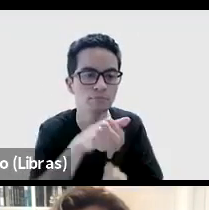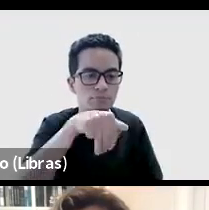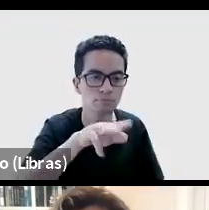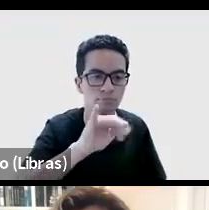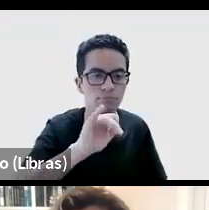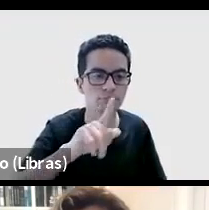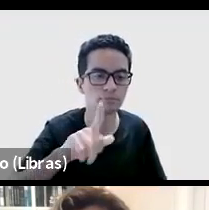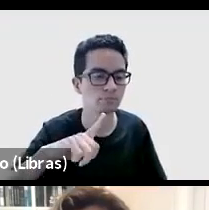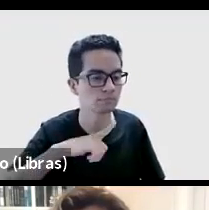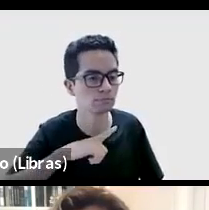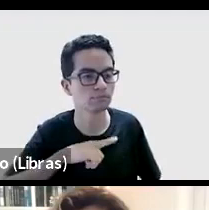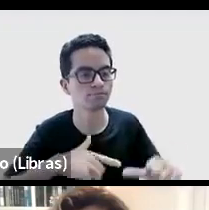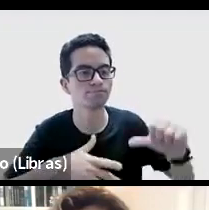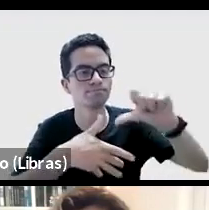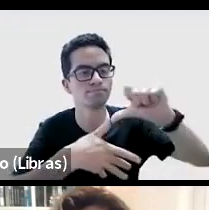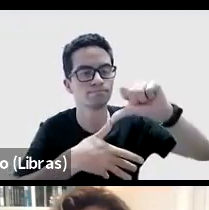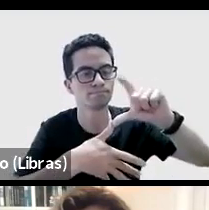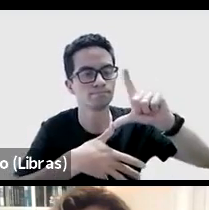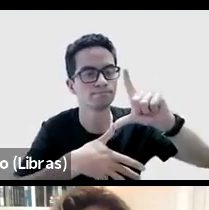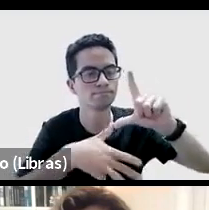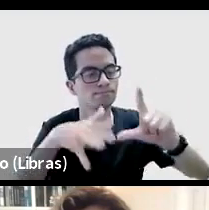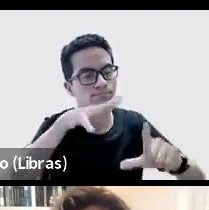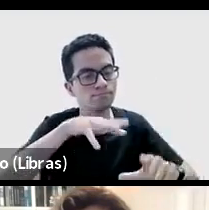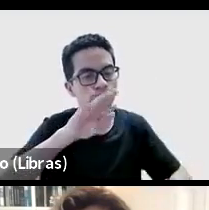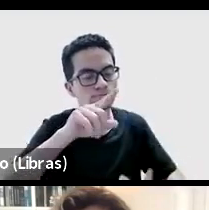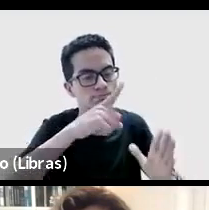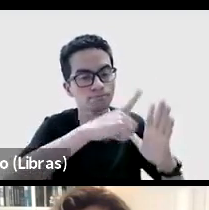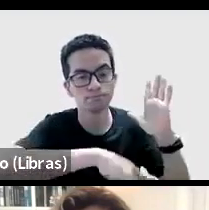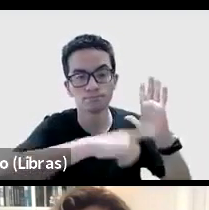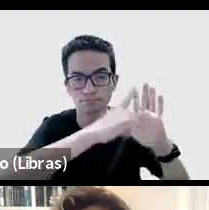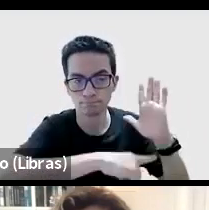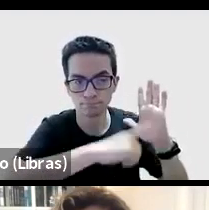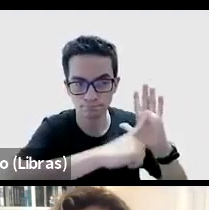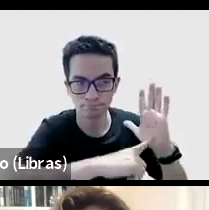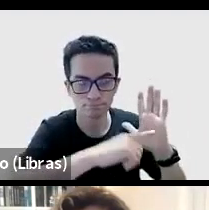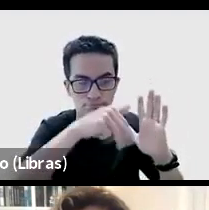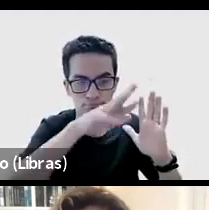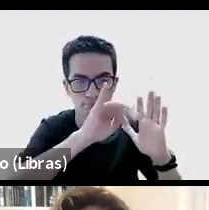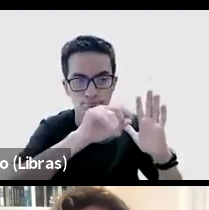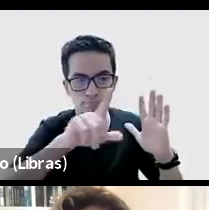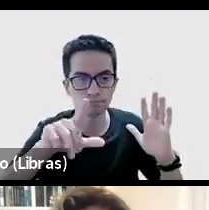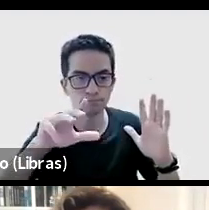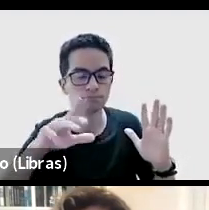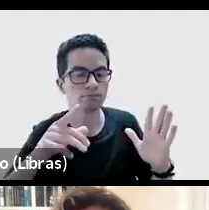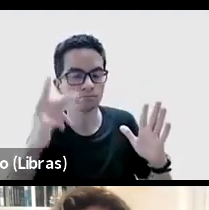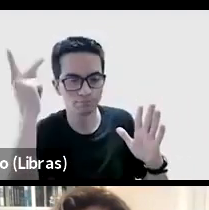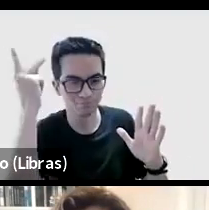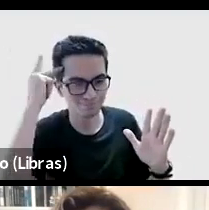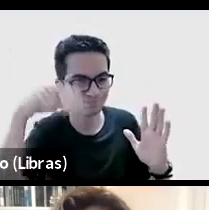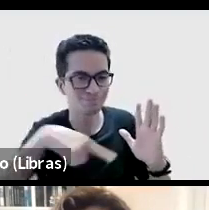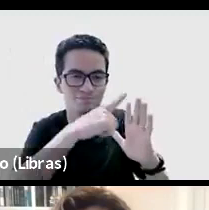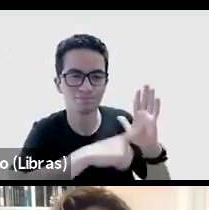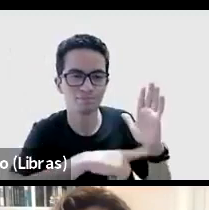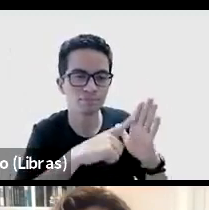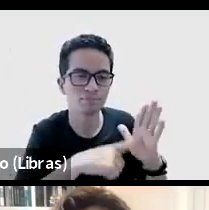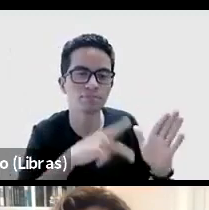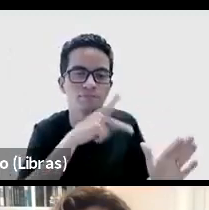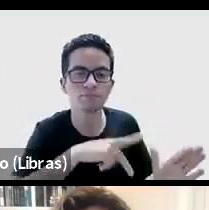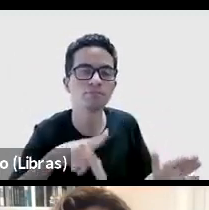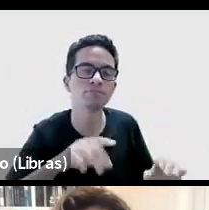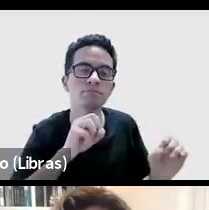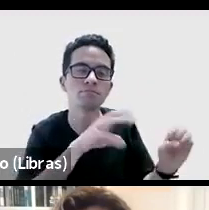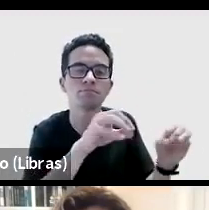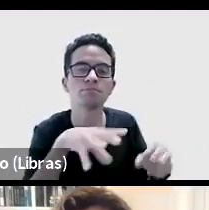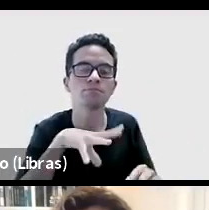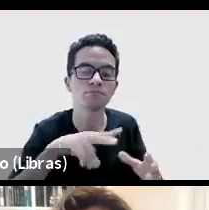também na formulação de políticas públicas, políticas de formação de professores, cursos de português como língua adicional.